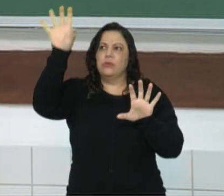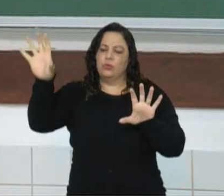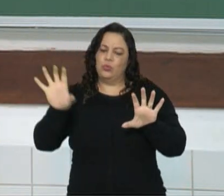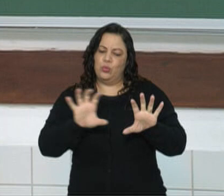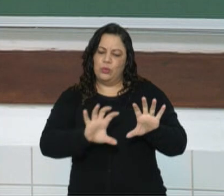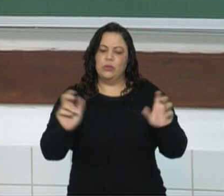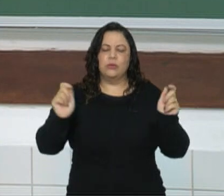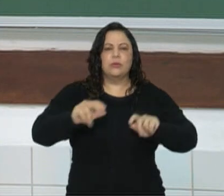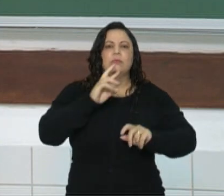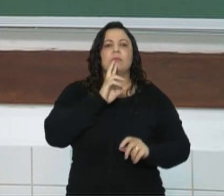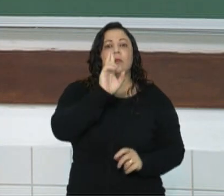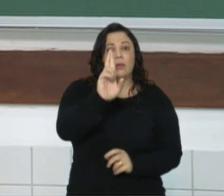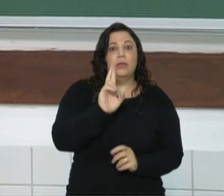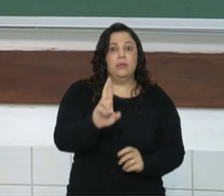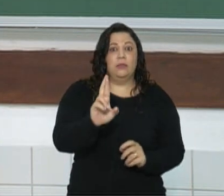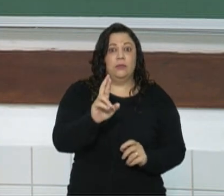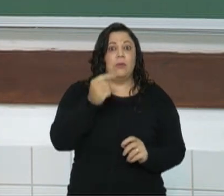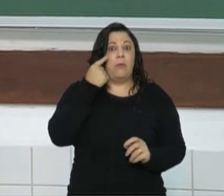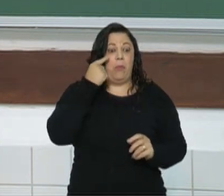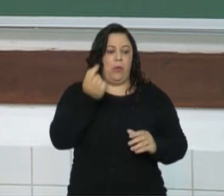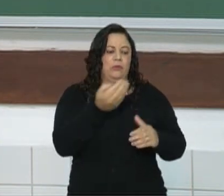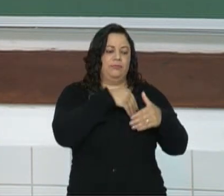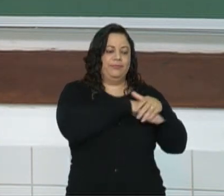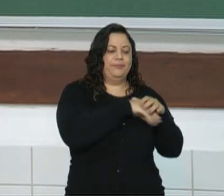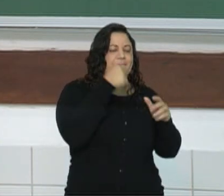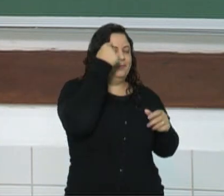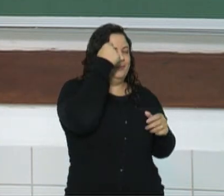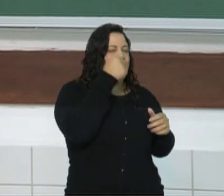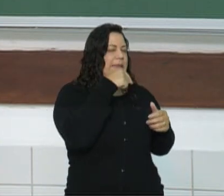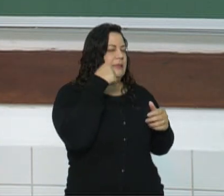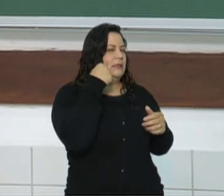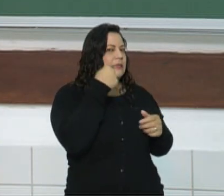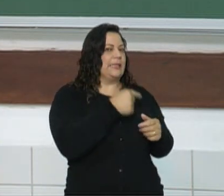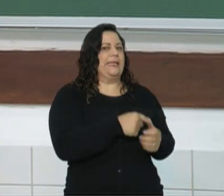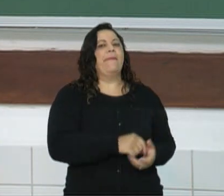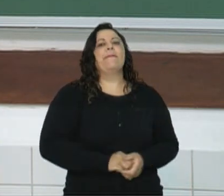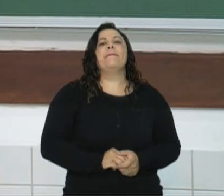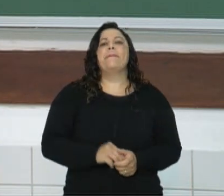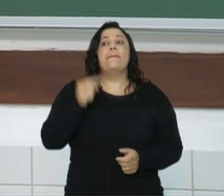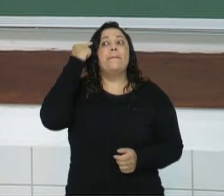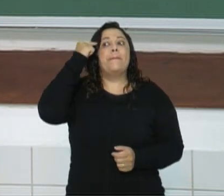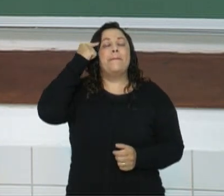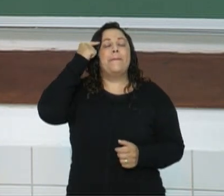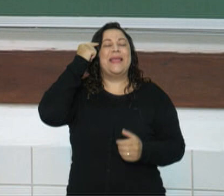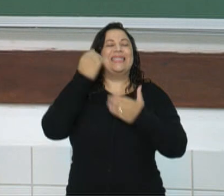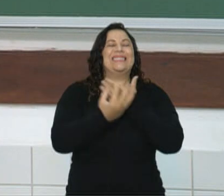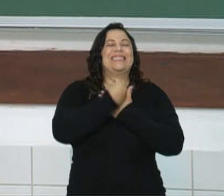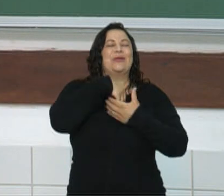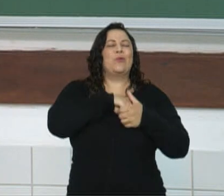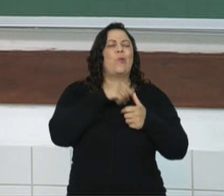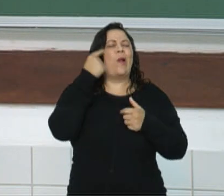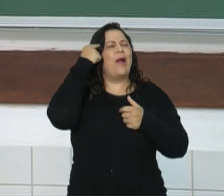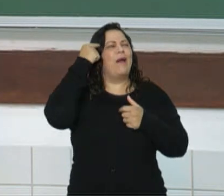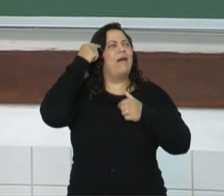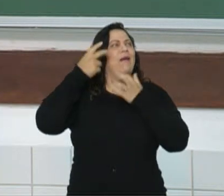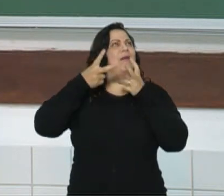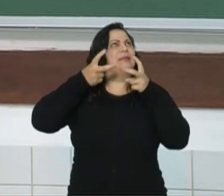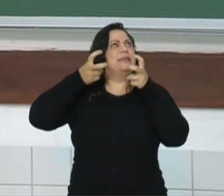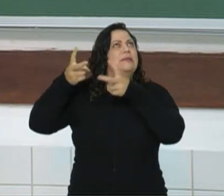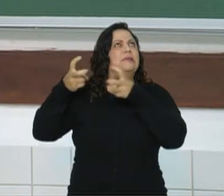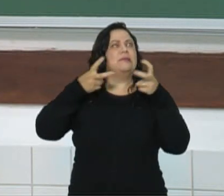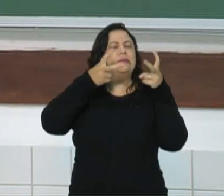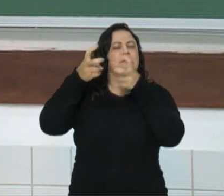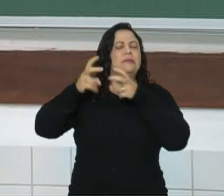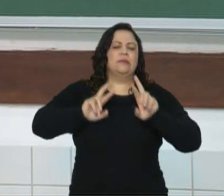essa resposta, guarda ela bem aí na sua cabeça, no seu coração, justamente para quê? Para que daqui a pouco você vá percebendo